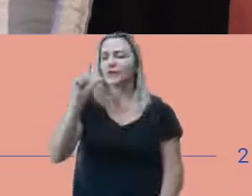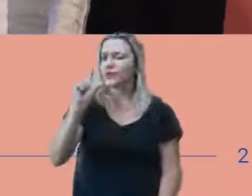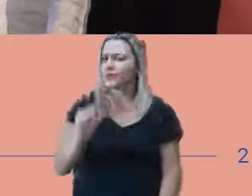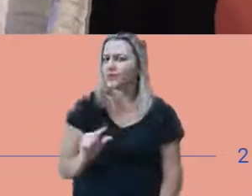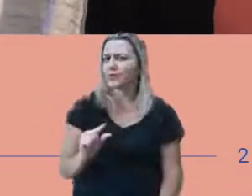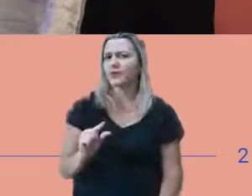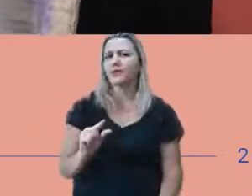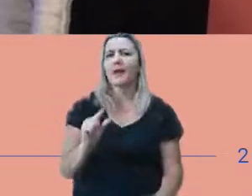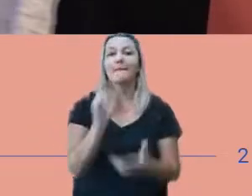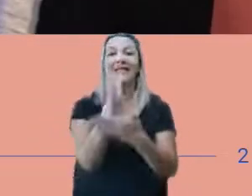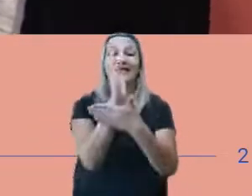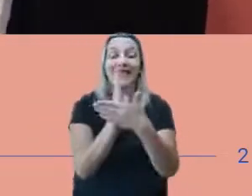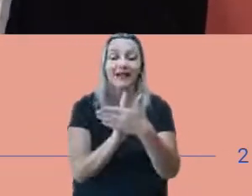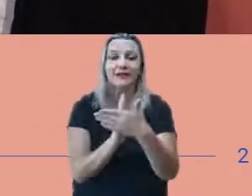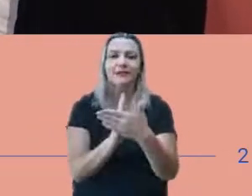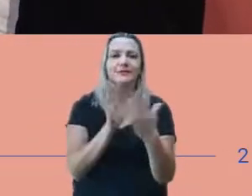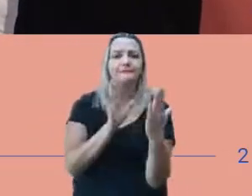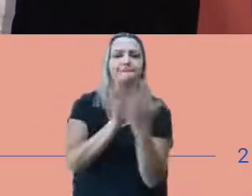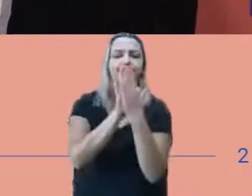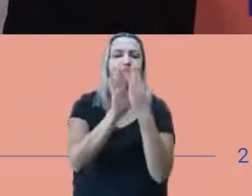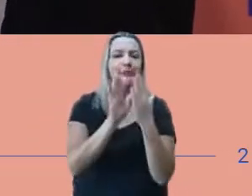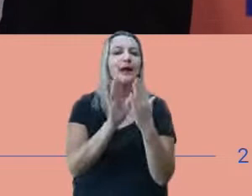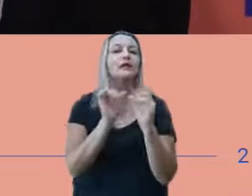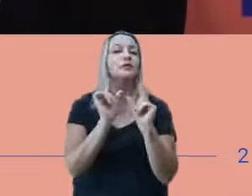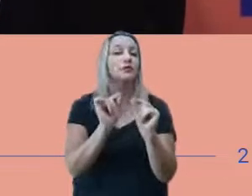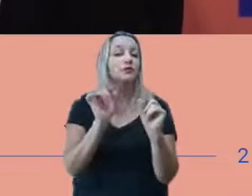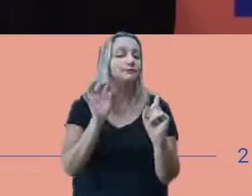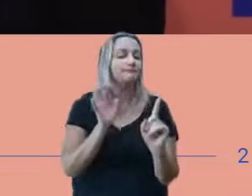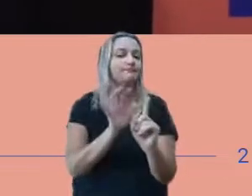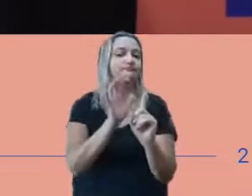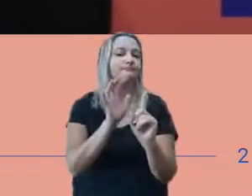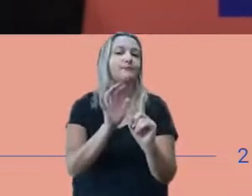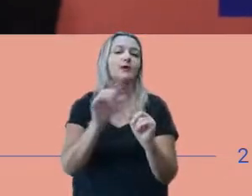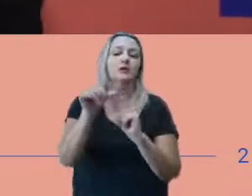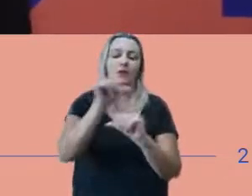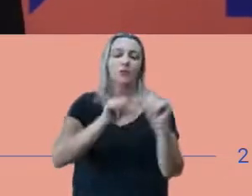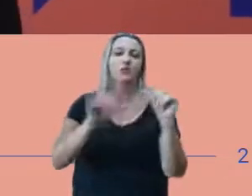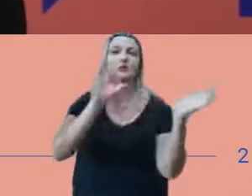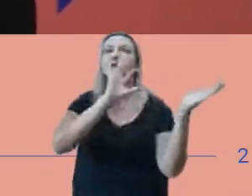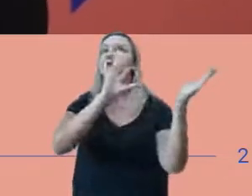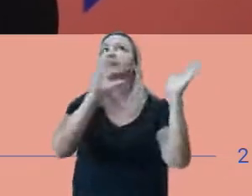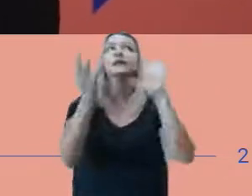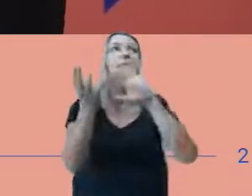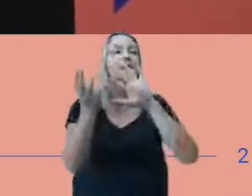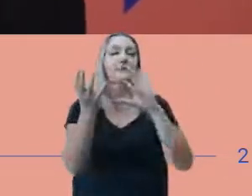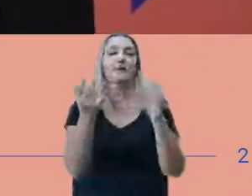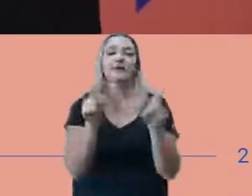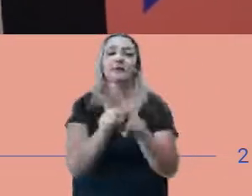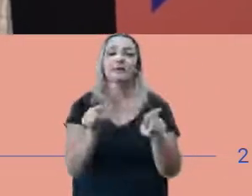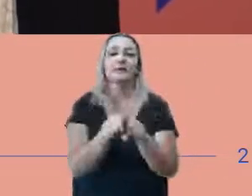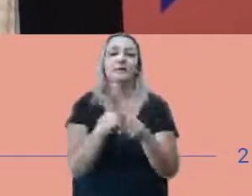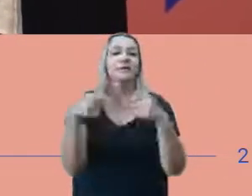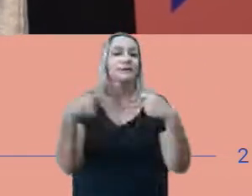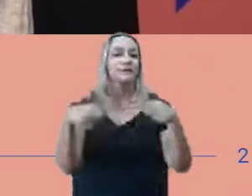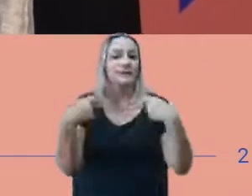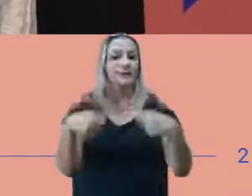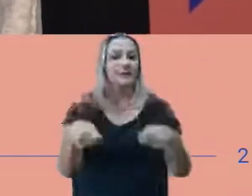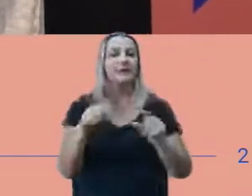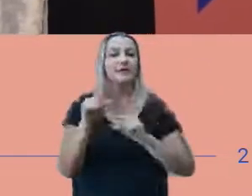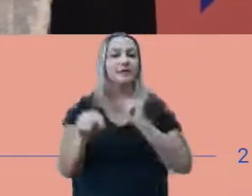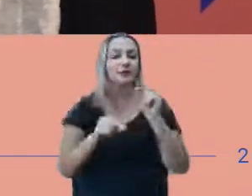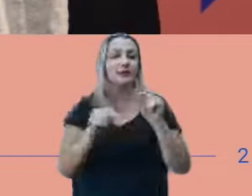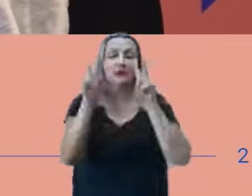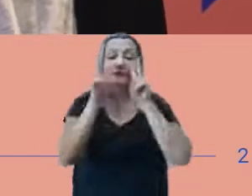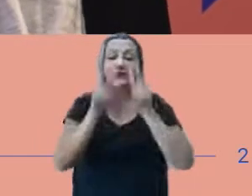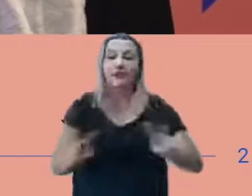né os impactos das mudanças climáticas e a gente precisa Então inserir Essa visão